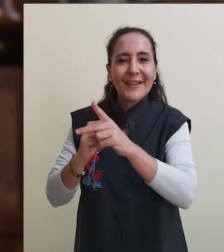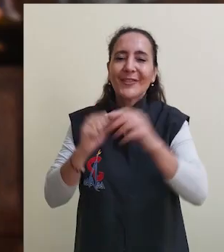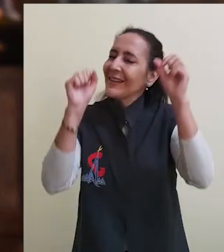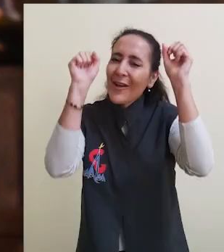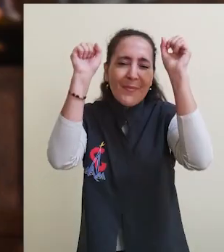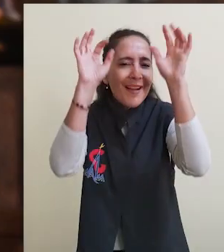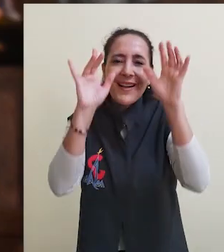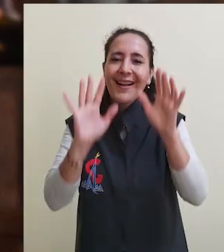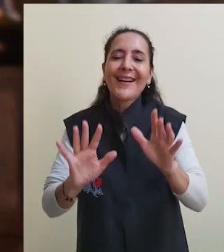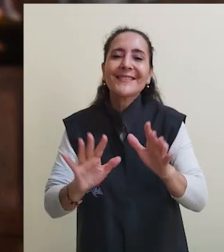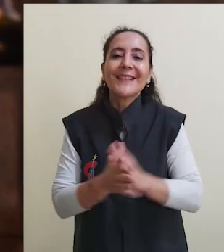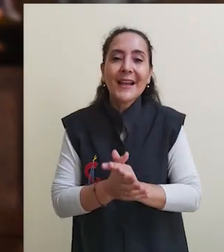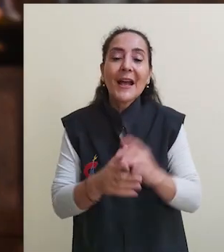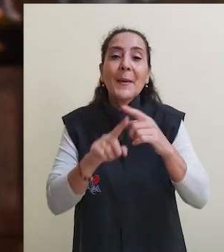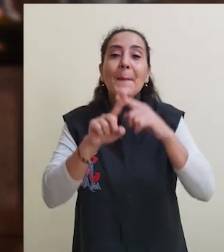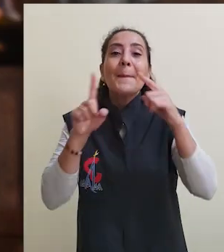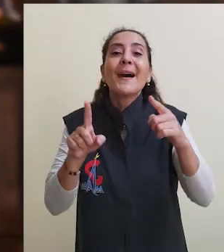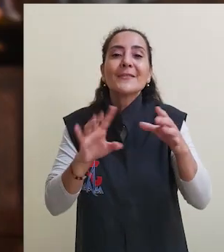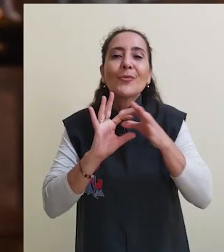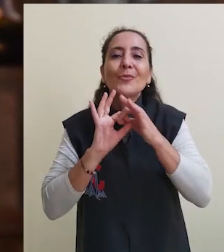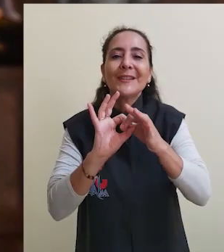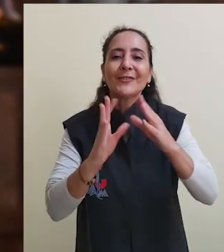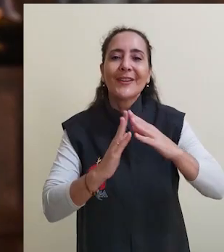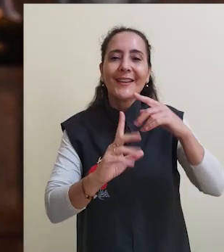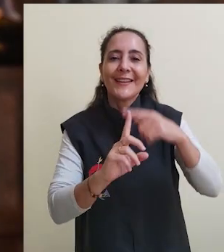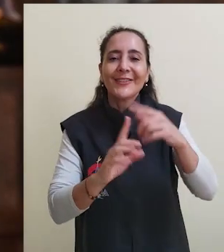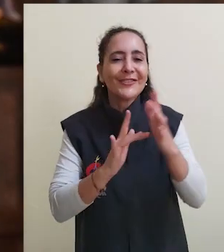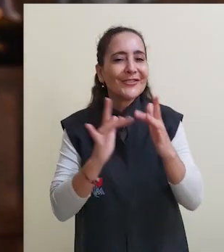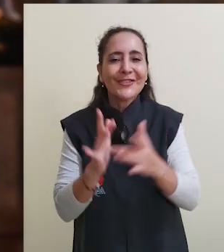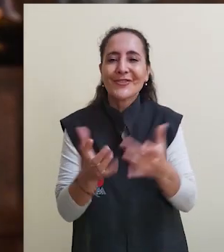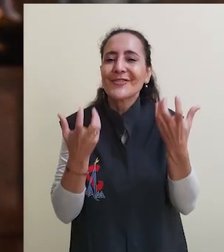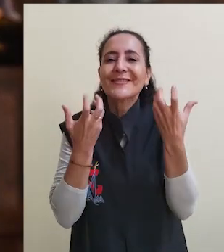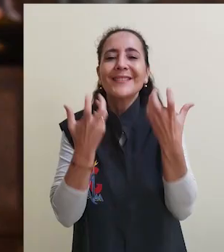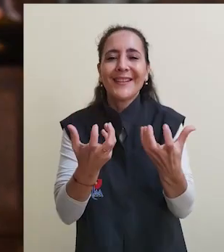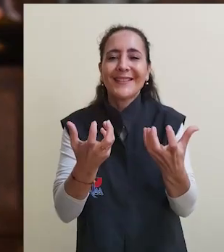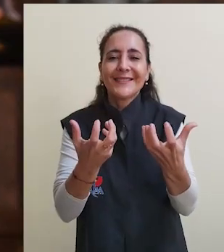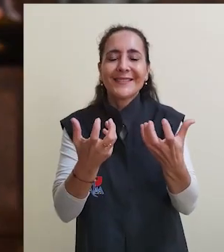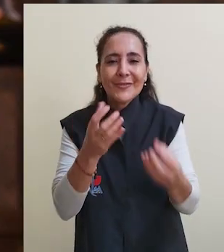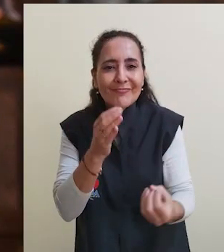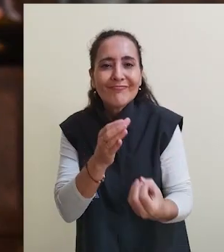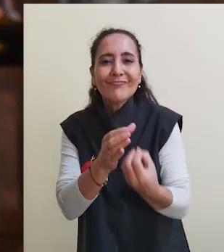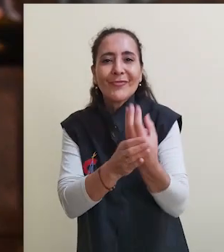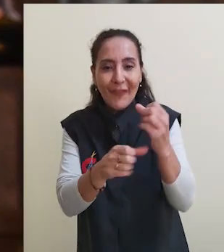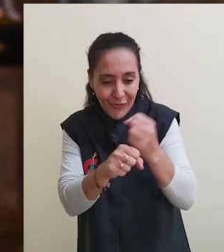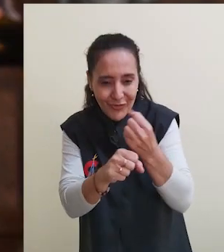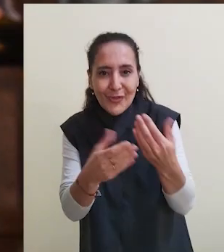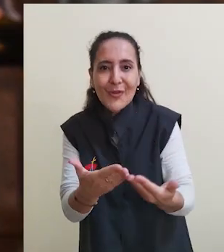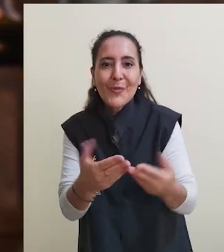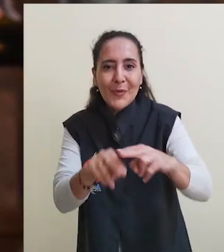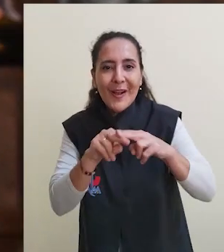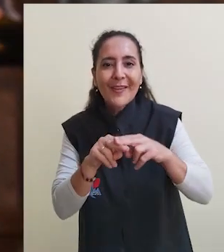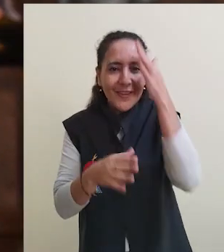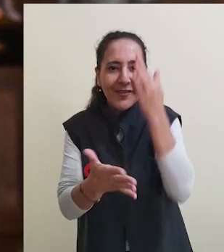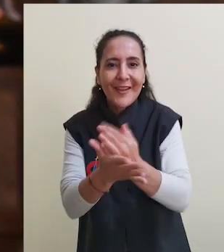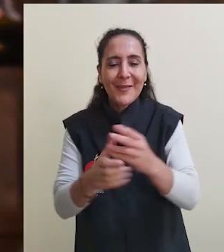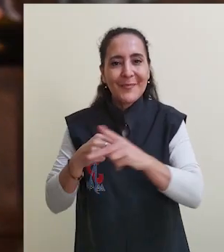que Deus nos dá ter essa resposta, mas também por estarmos em comunhão com a igreja que Cristo quis, fundou na fé